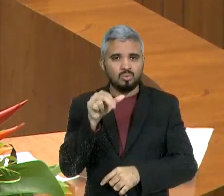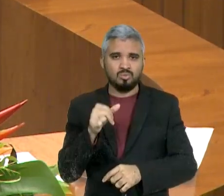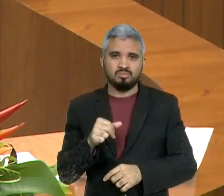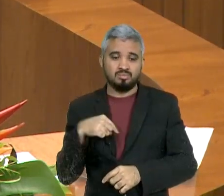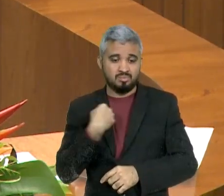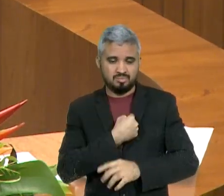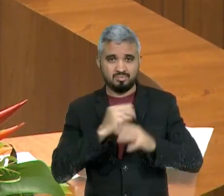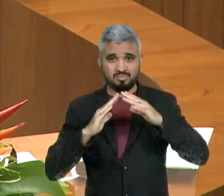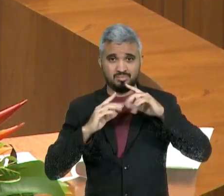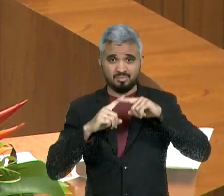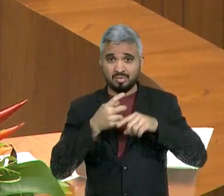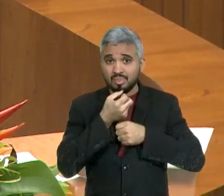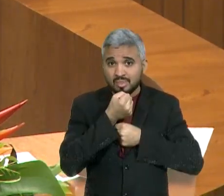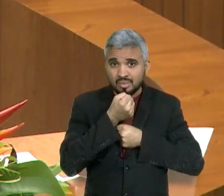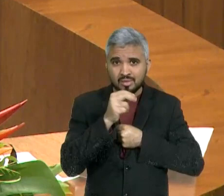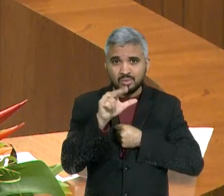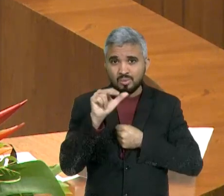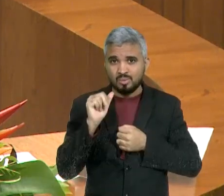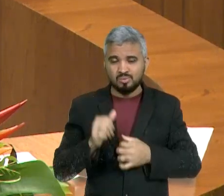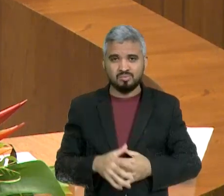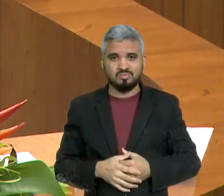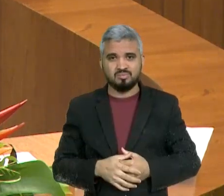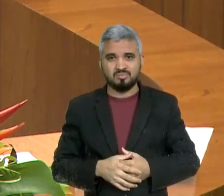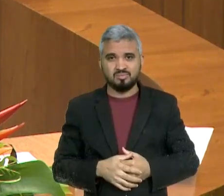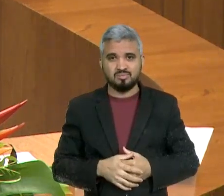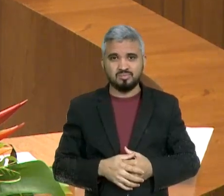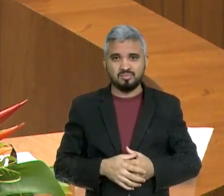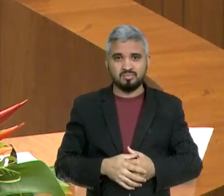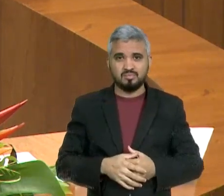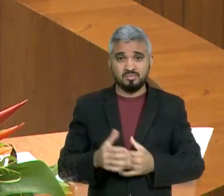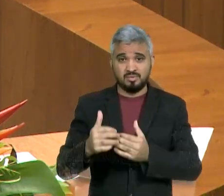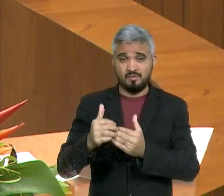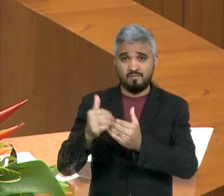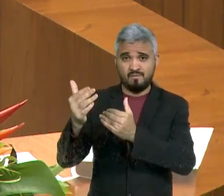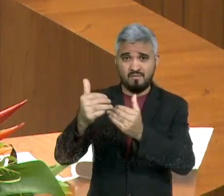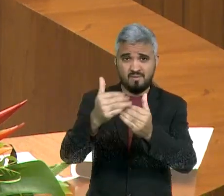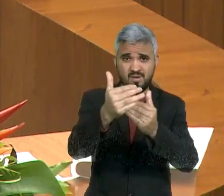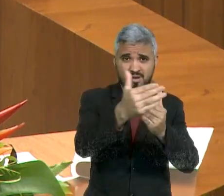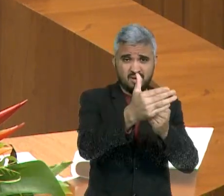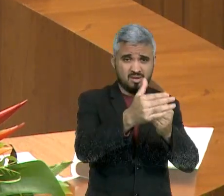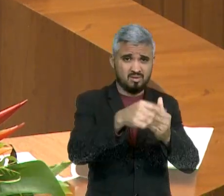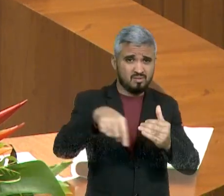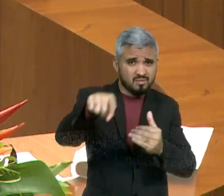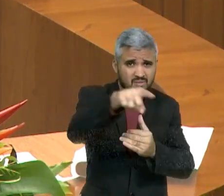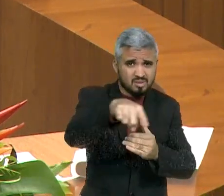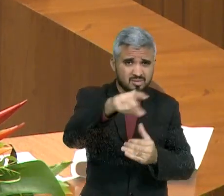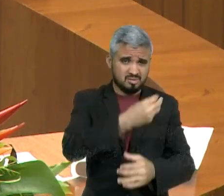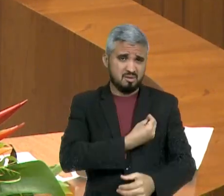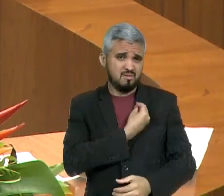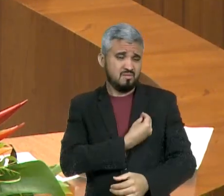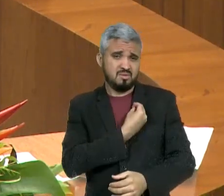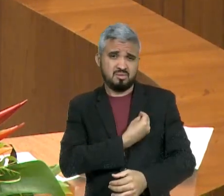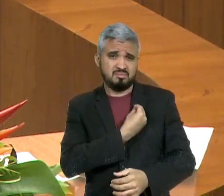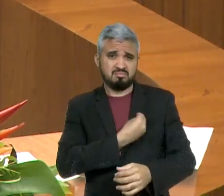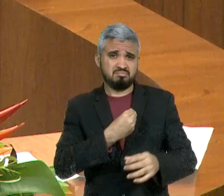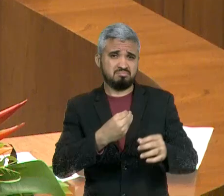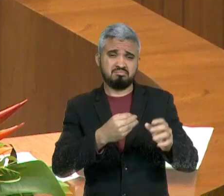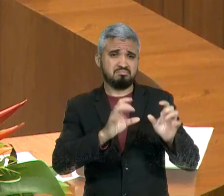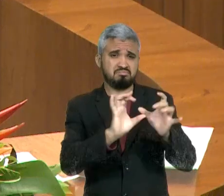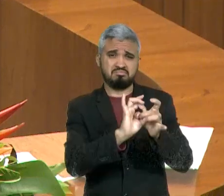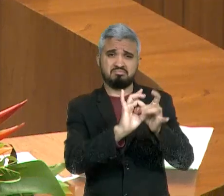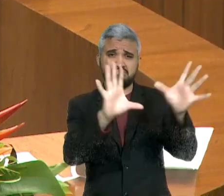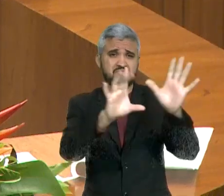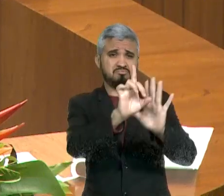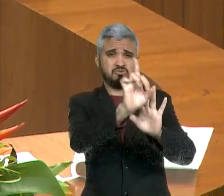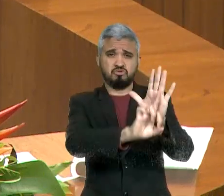Lá no mundo, vocês também fazem o que bem entendem, escarnem da nossa fé, mas